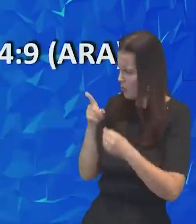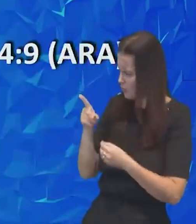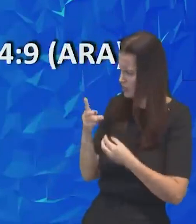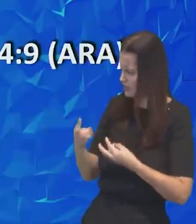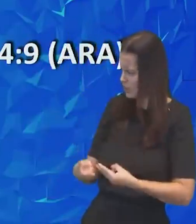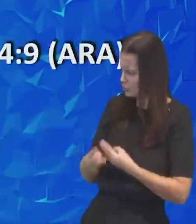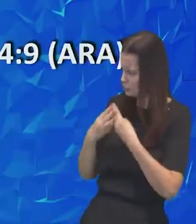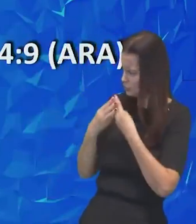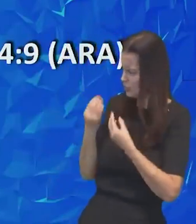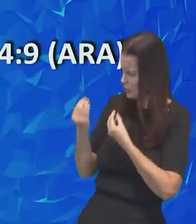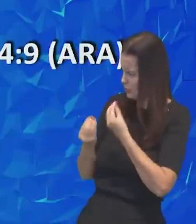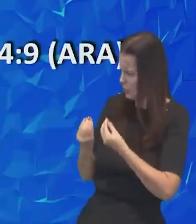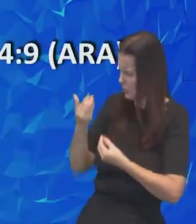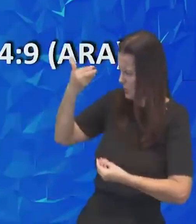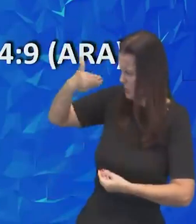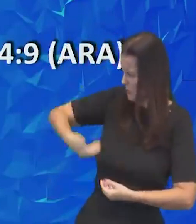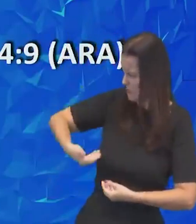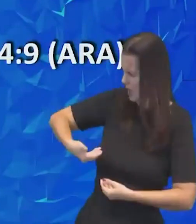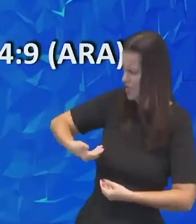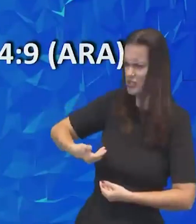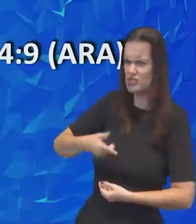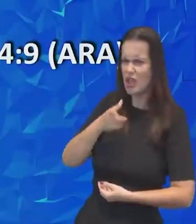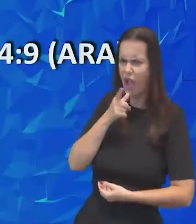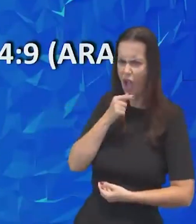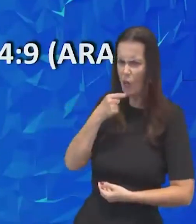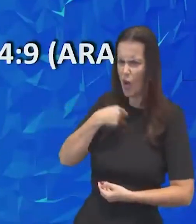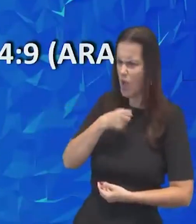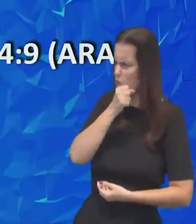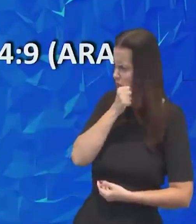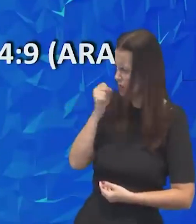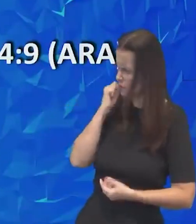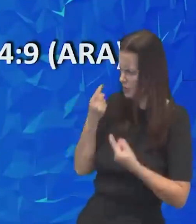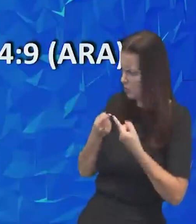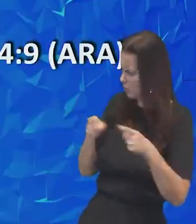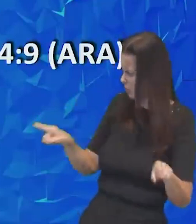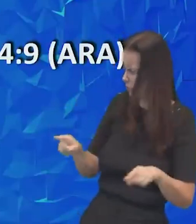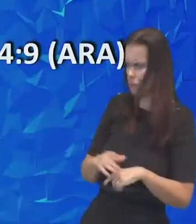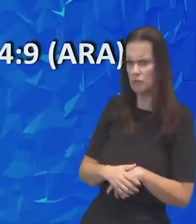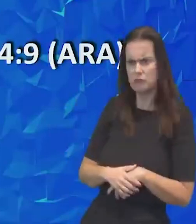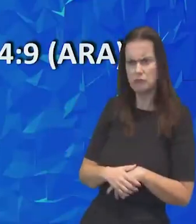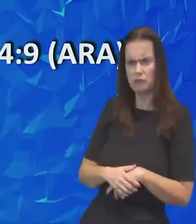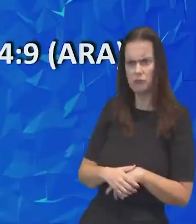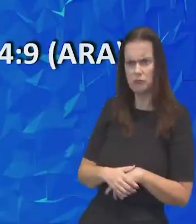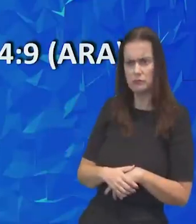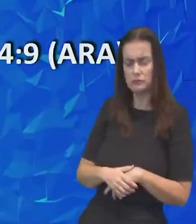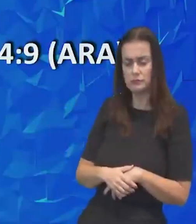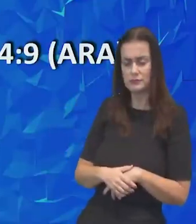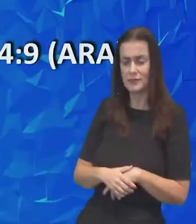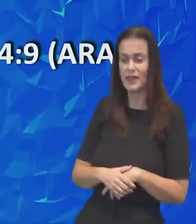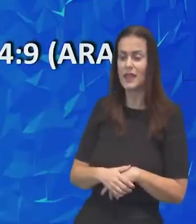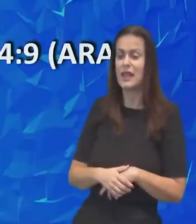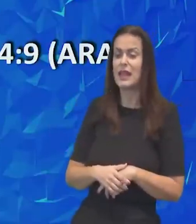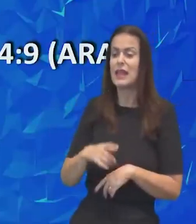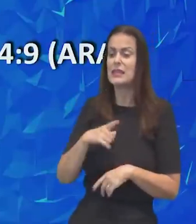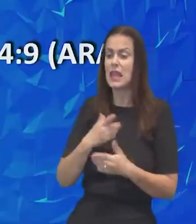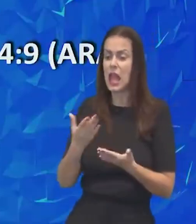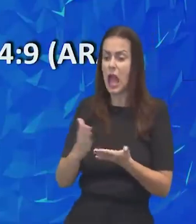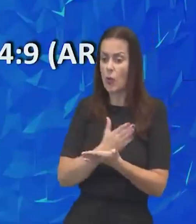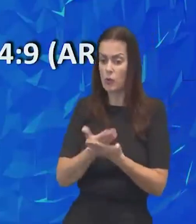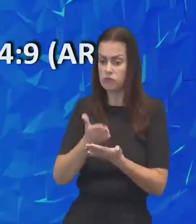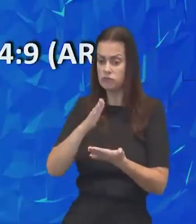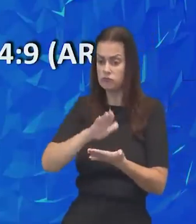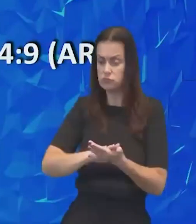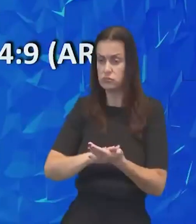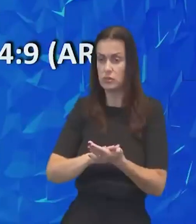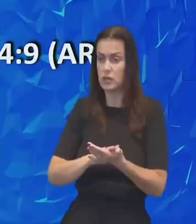judeu, me pedes de beber a mim, que sou mulher samaritana? E aí existe um parêntese aqui na minha Bíblia, e algumas versões: os